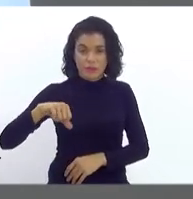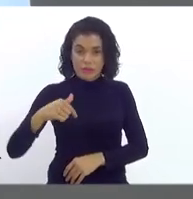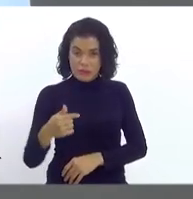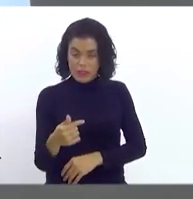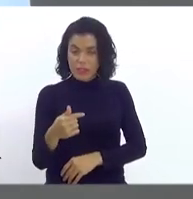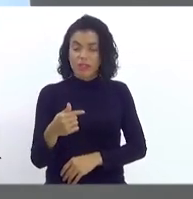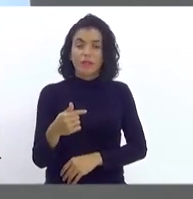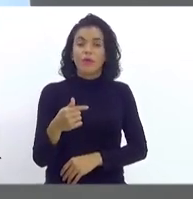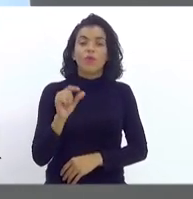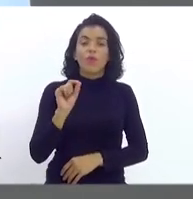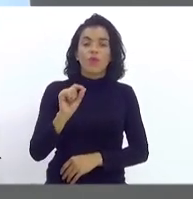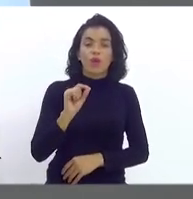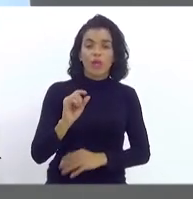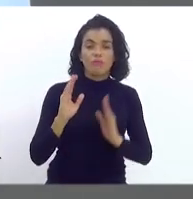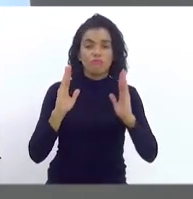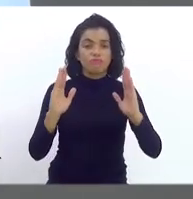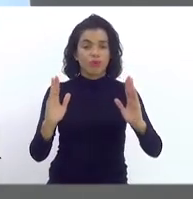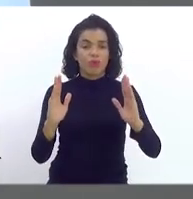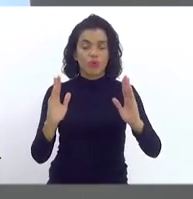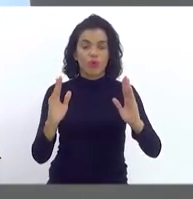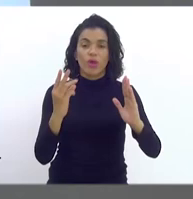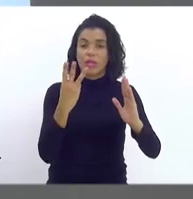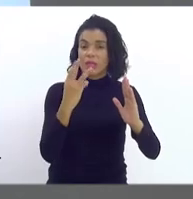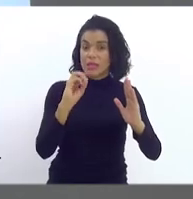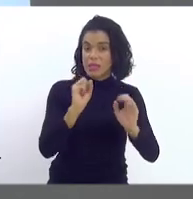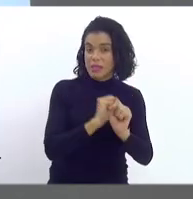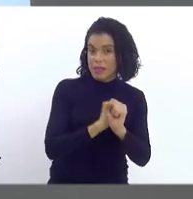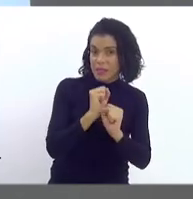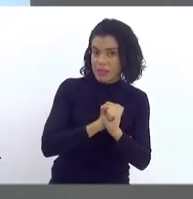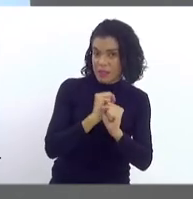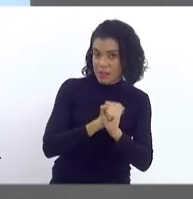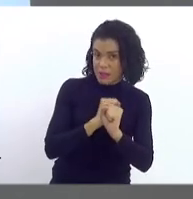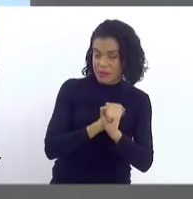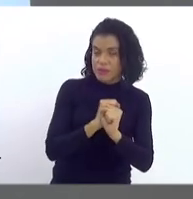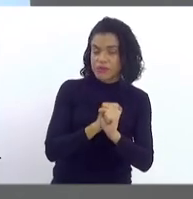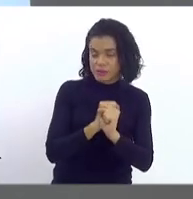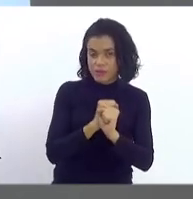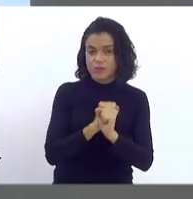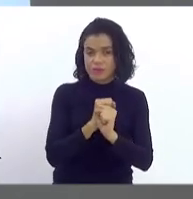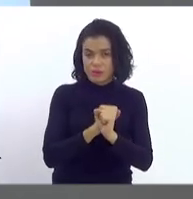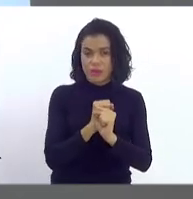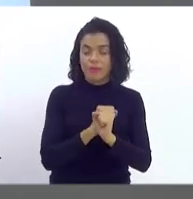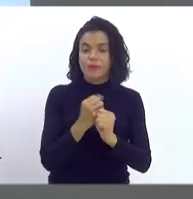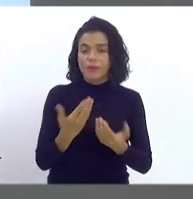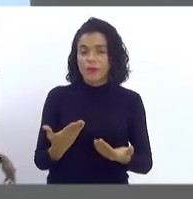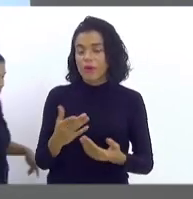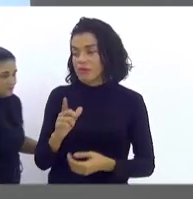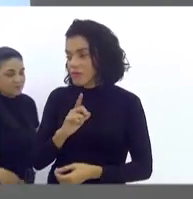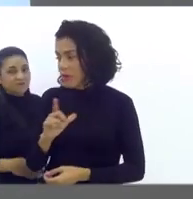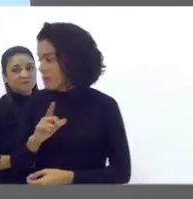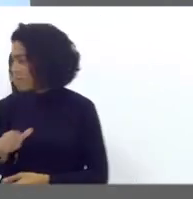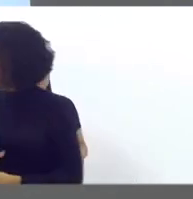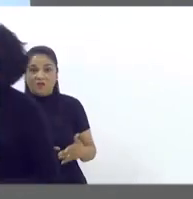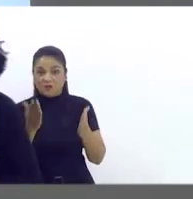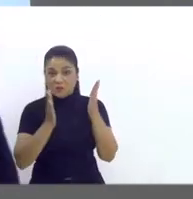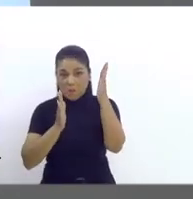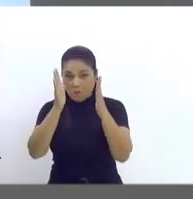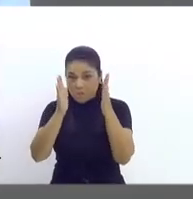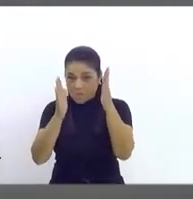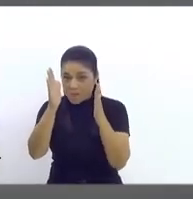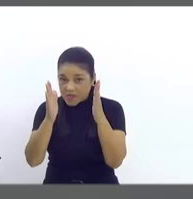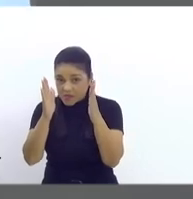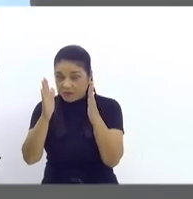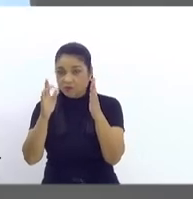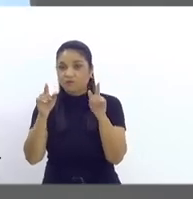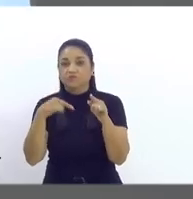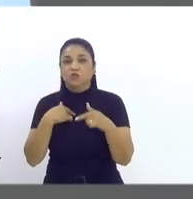1997, pela validade de 30, pelo período de 30 anos. Então, o vencimento desse período de concessão seria